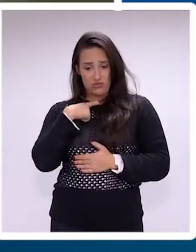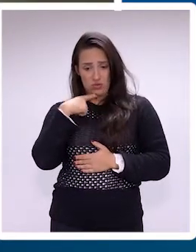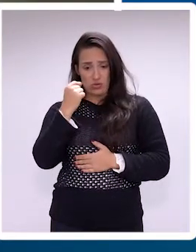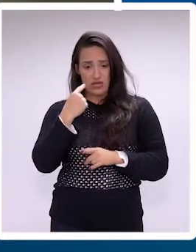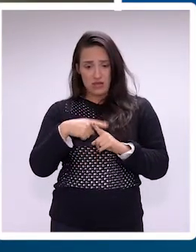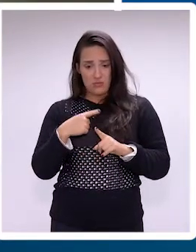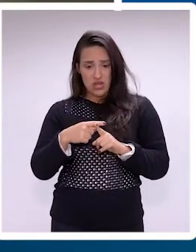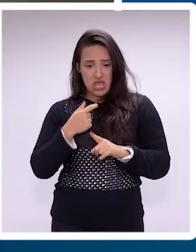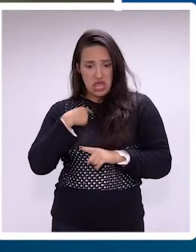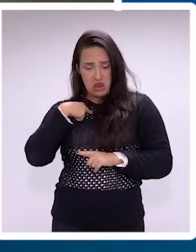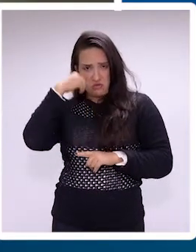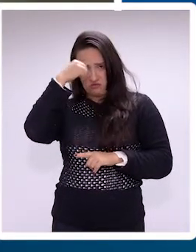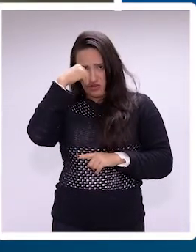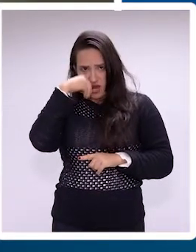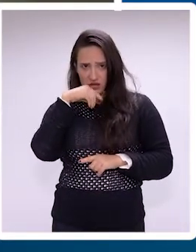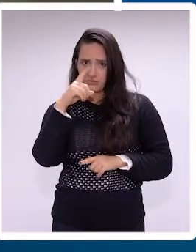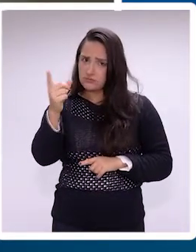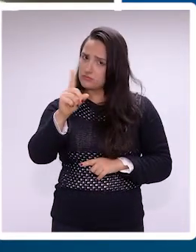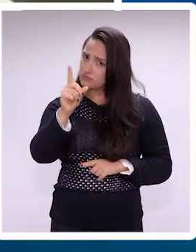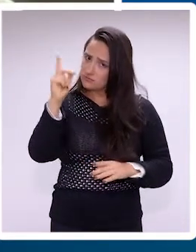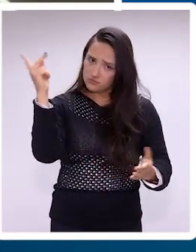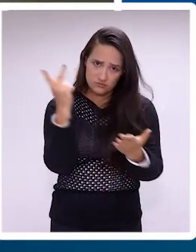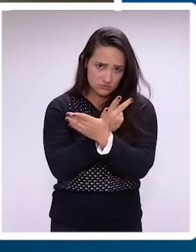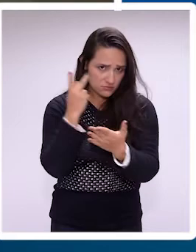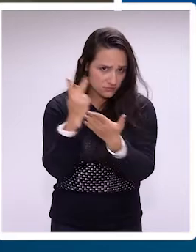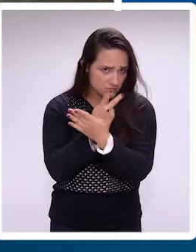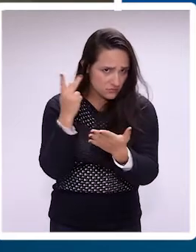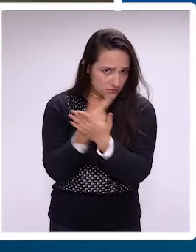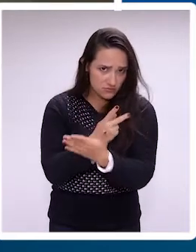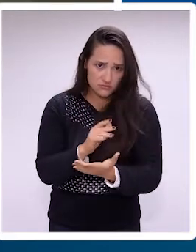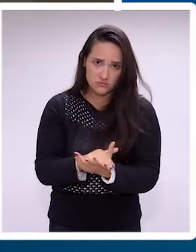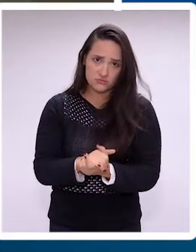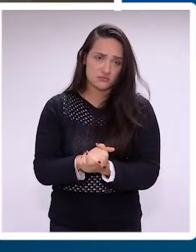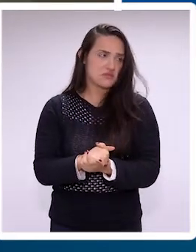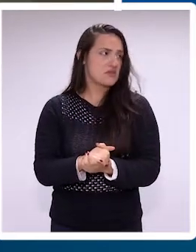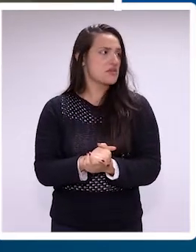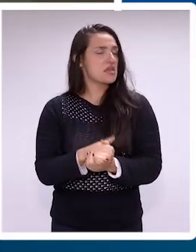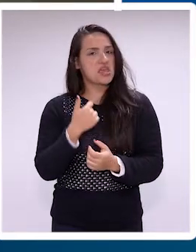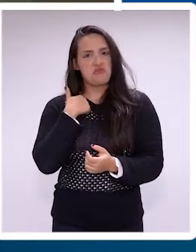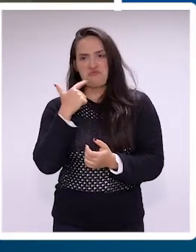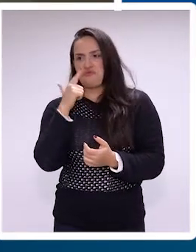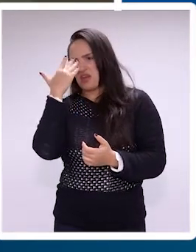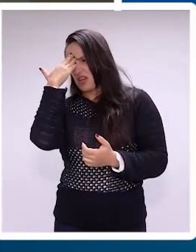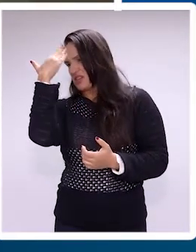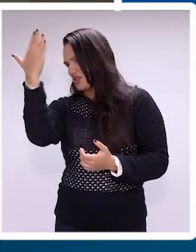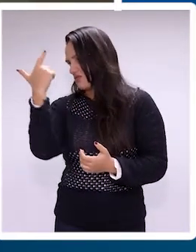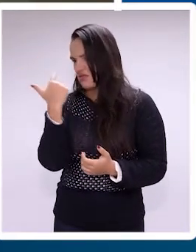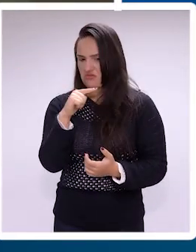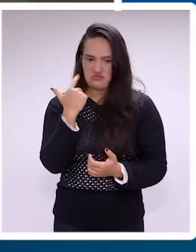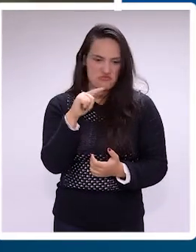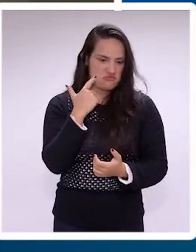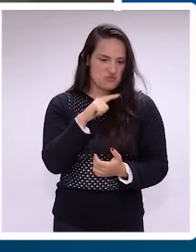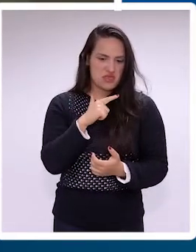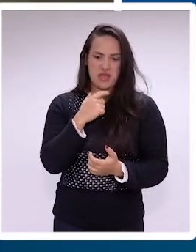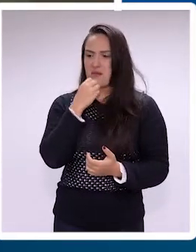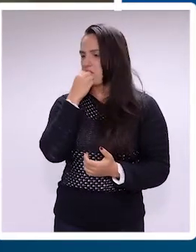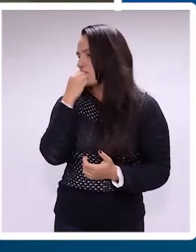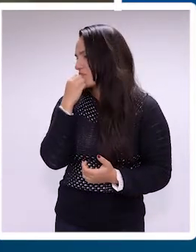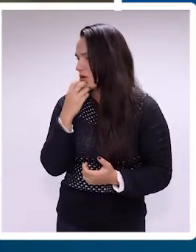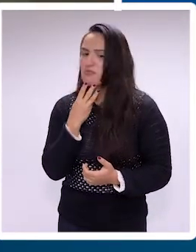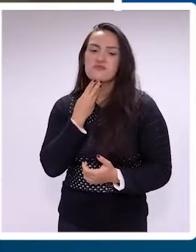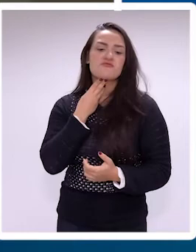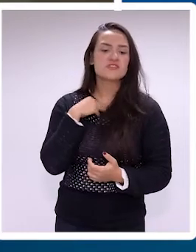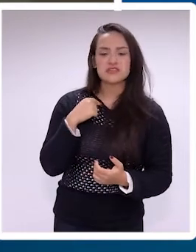ansiosa porque ela seja mal agradecida. Ela não é ansiosa porque não tem a força de vontade. É uma